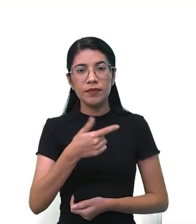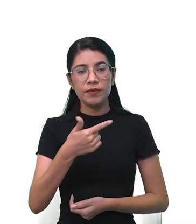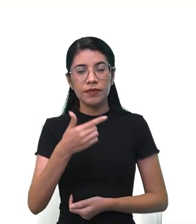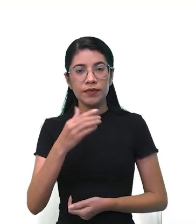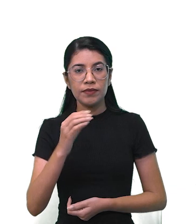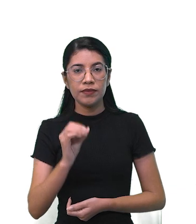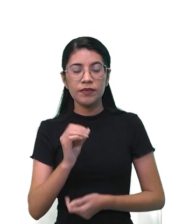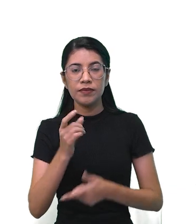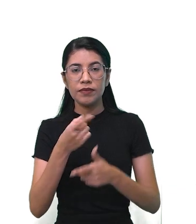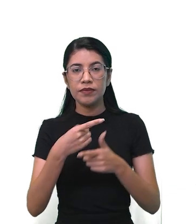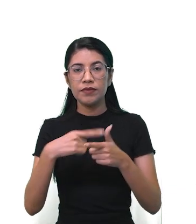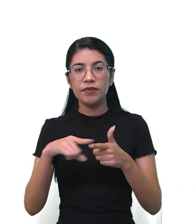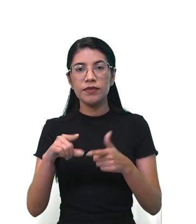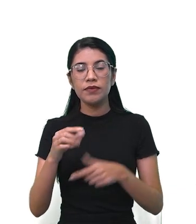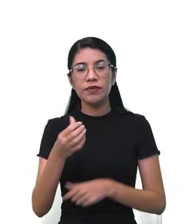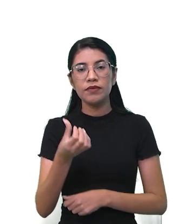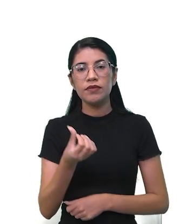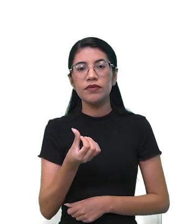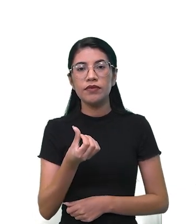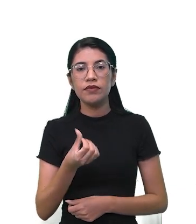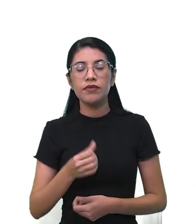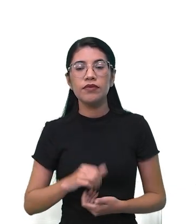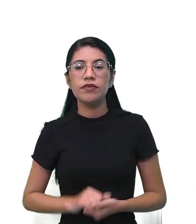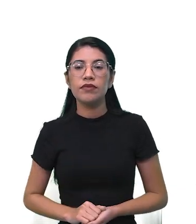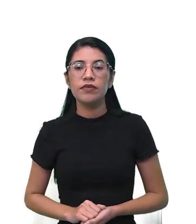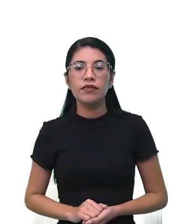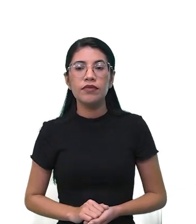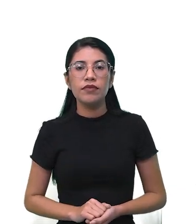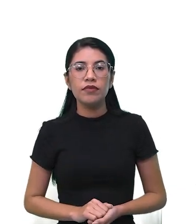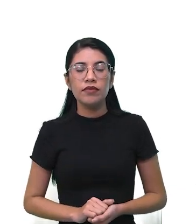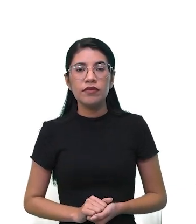720 dividido para 6. Pronto.